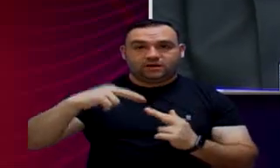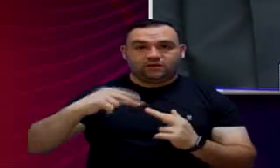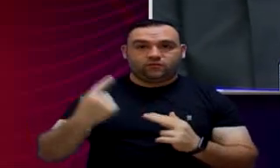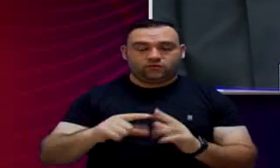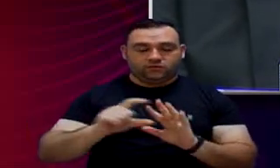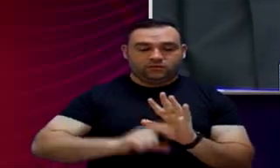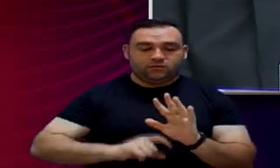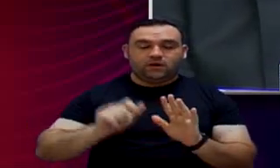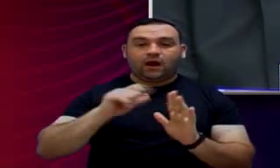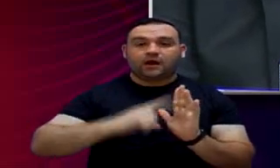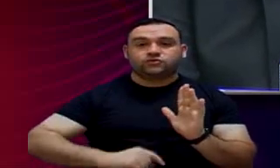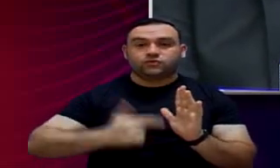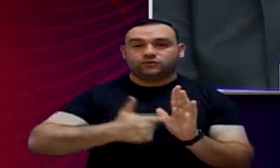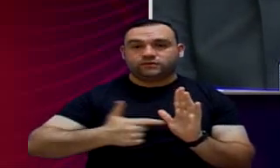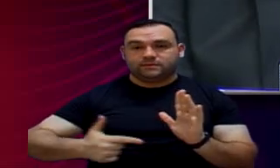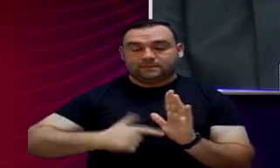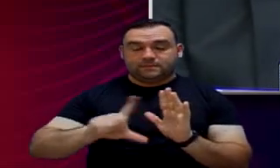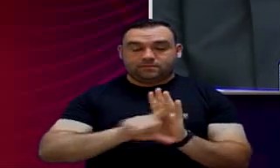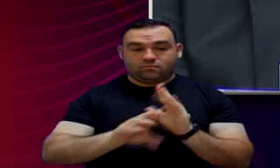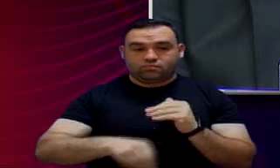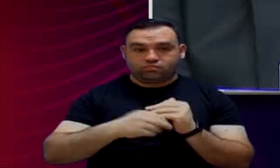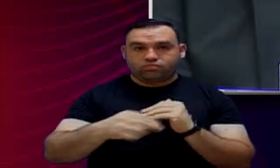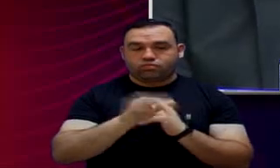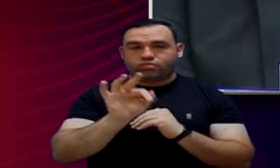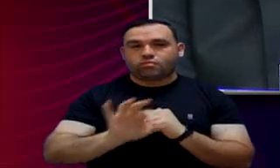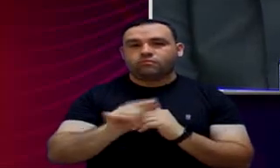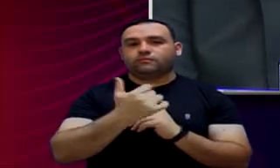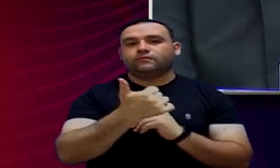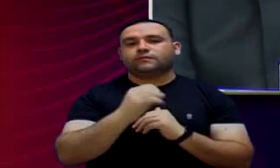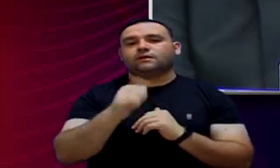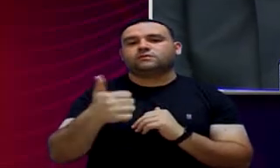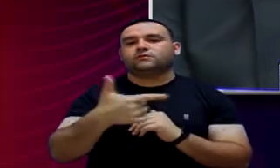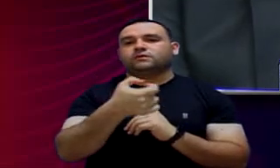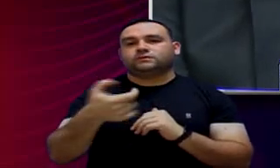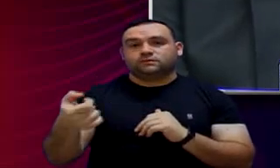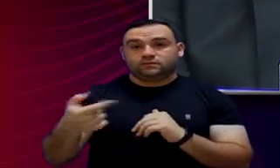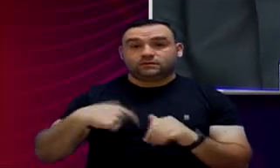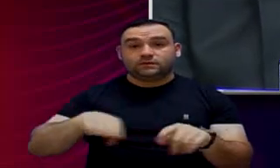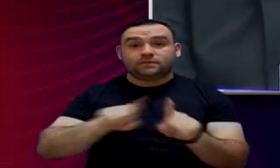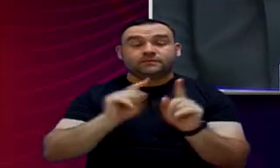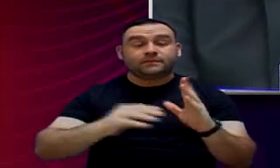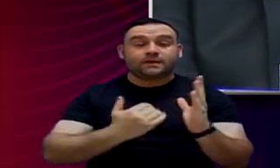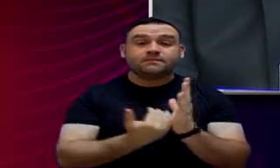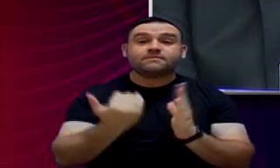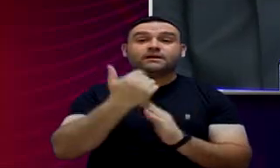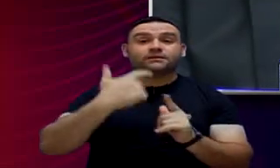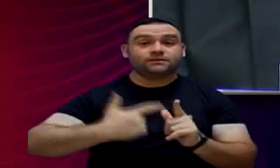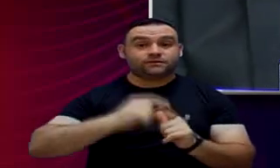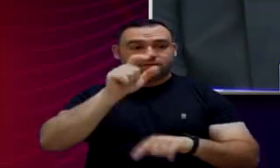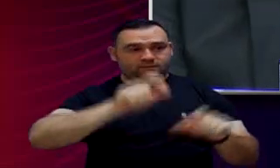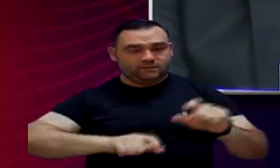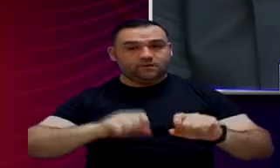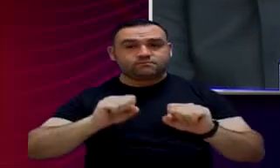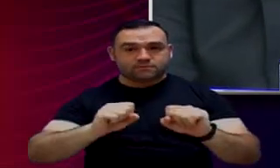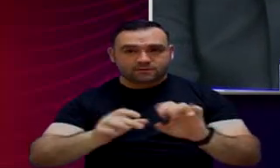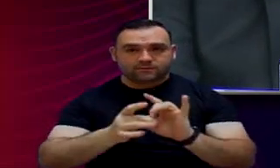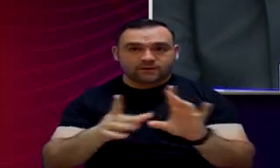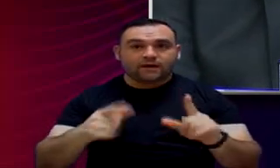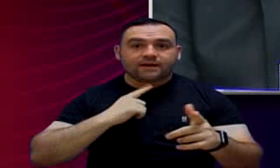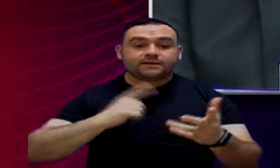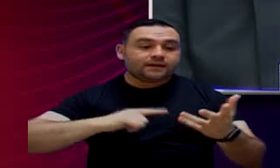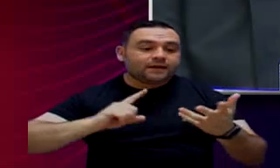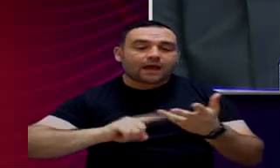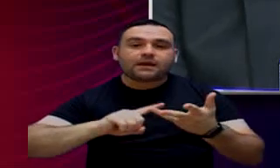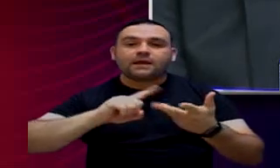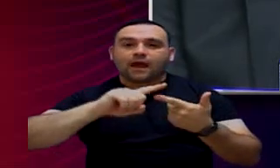artigo 22 da lei complementar Federal número 101 2000 fica autorizado aumentos e pesos com pessoal e daí a gente tem os